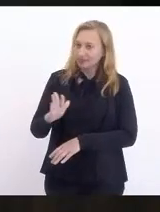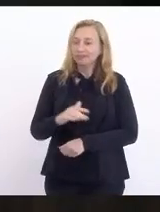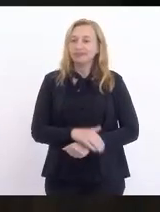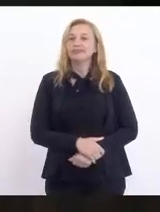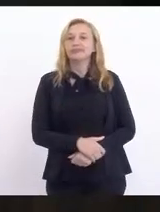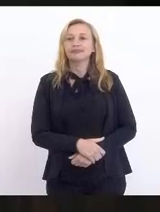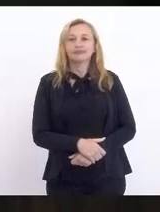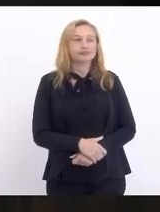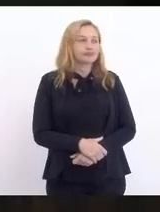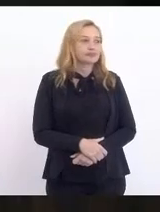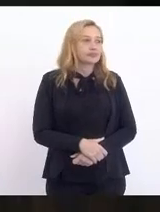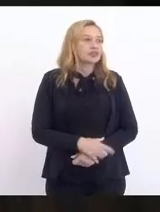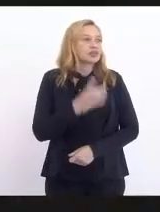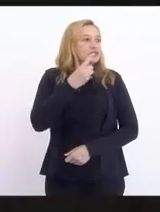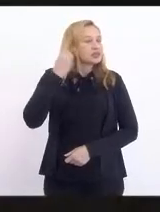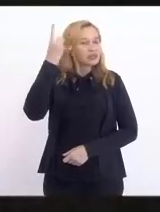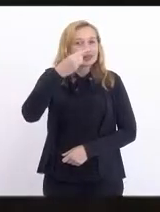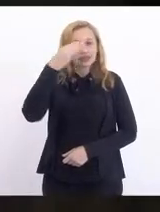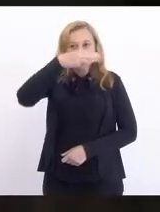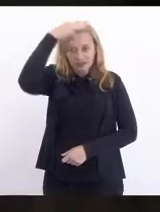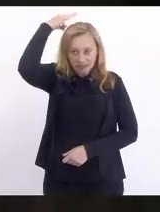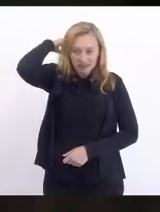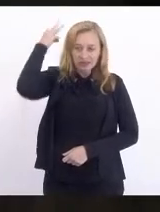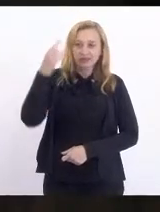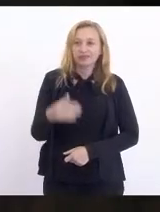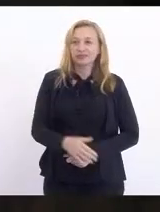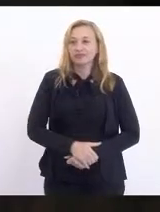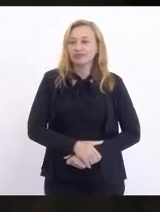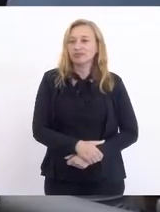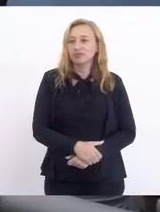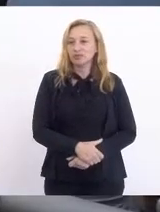aparelho você tá do máximo a dia